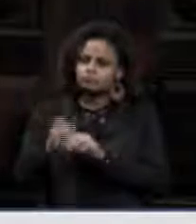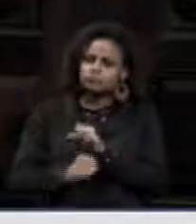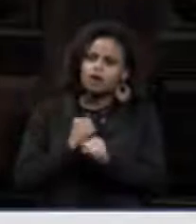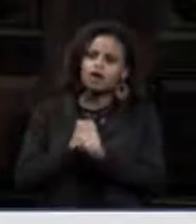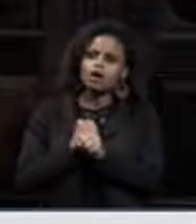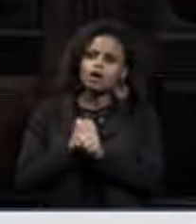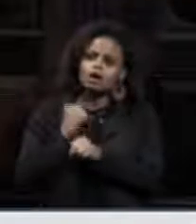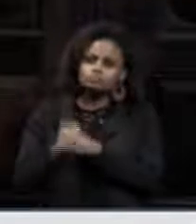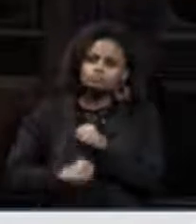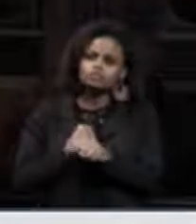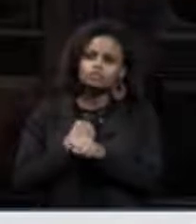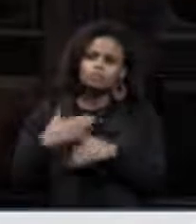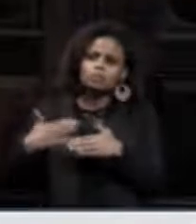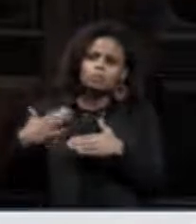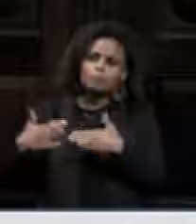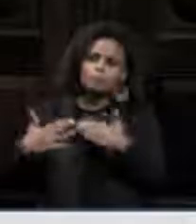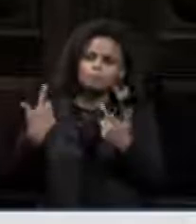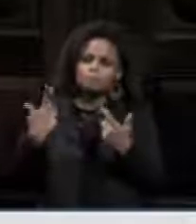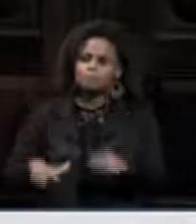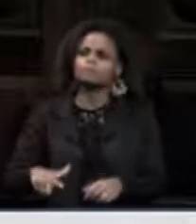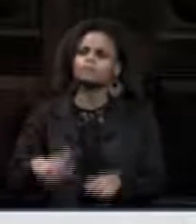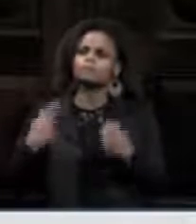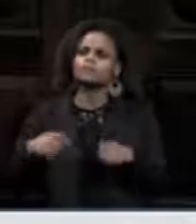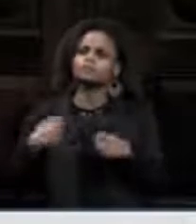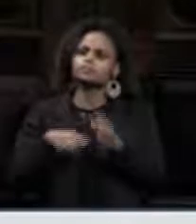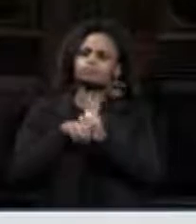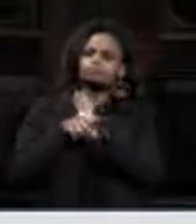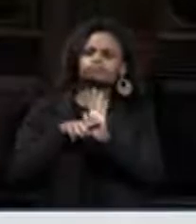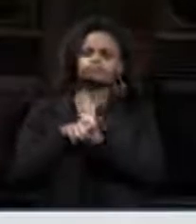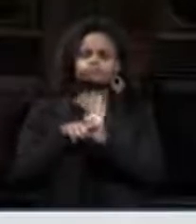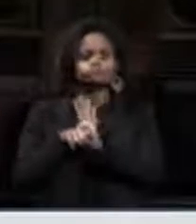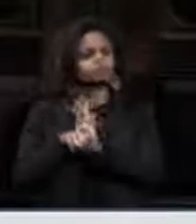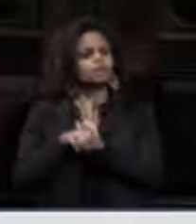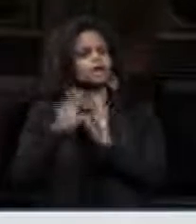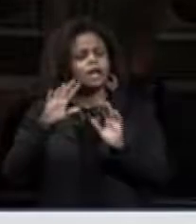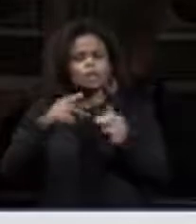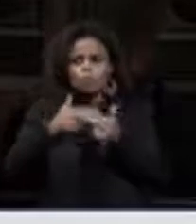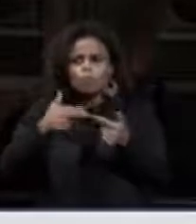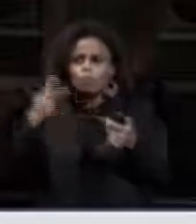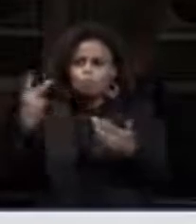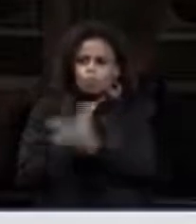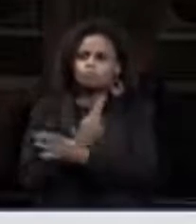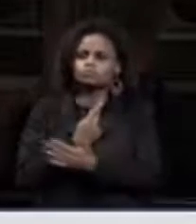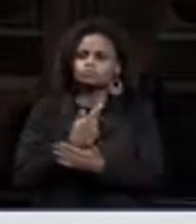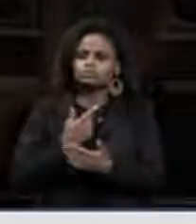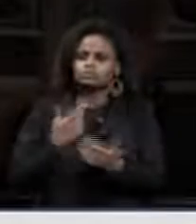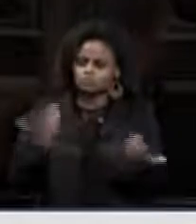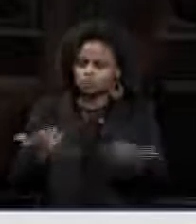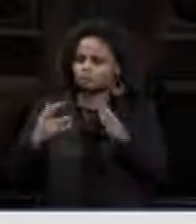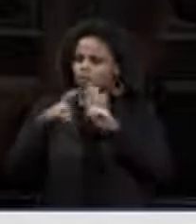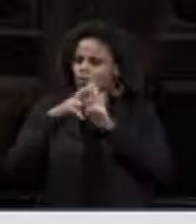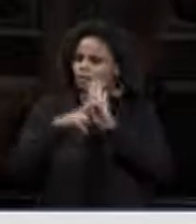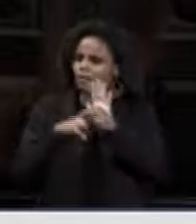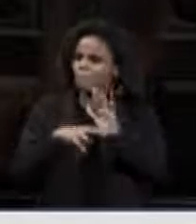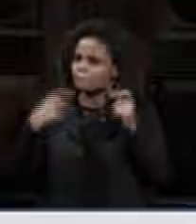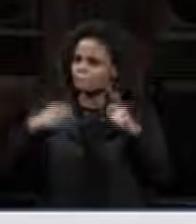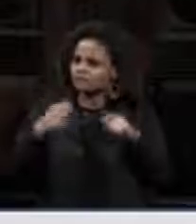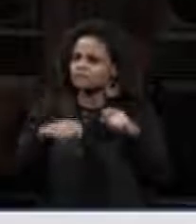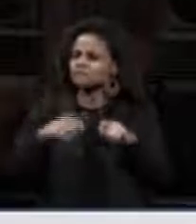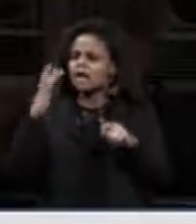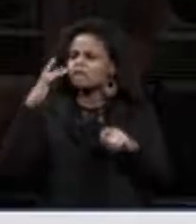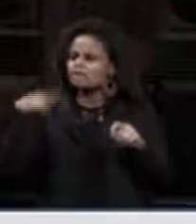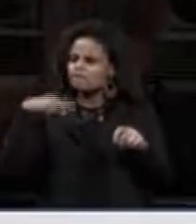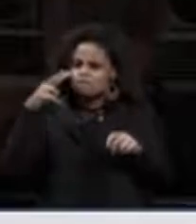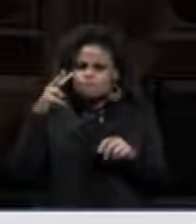dele, as coisas vão também mudando. E é claro que eu vejo que hoje há uma necessidade de